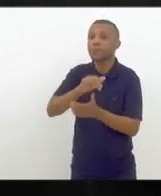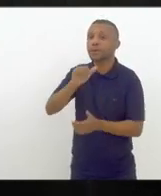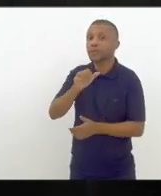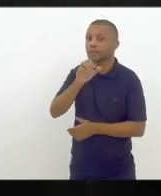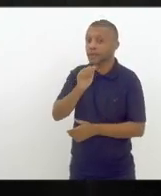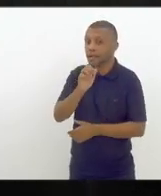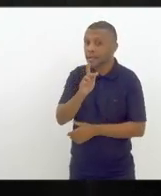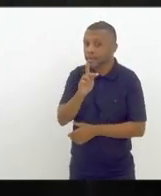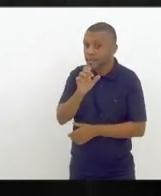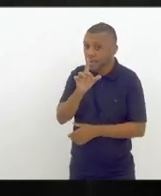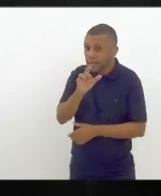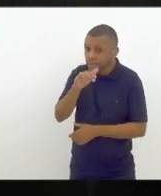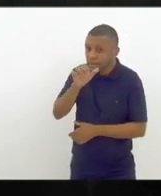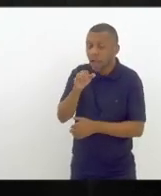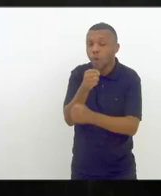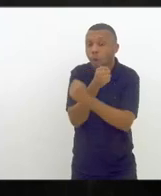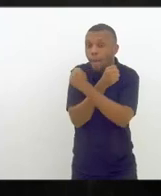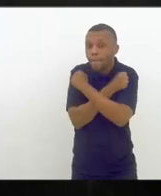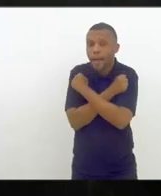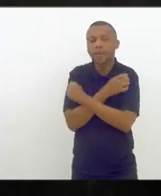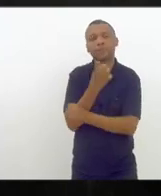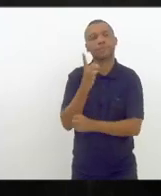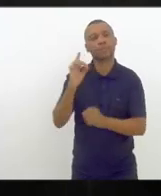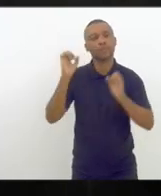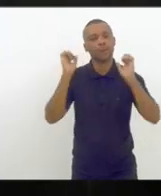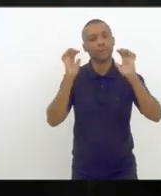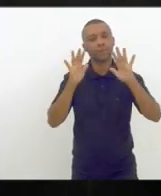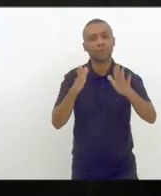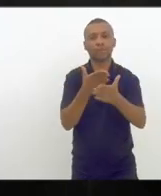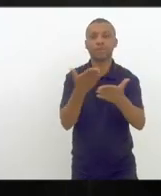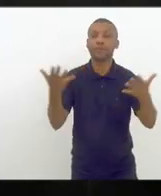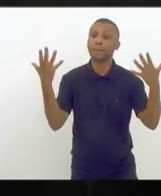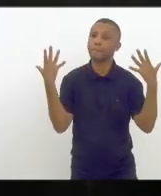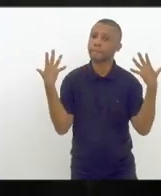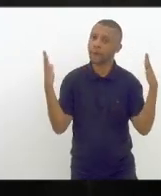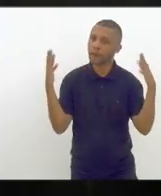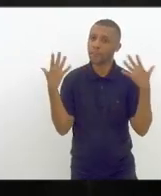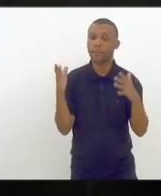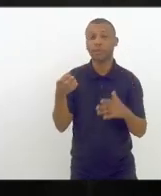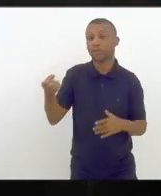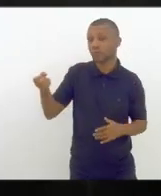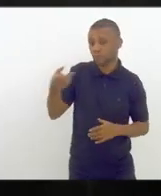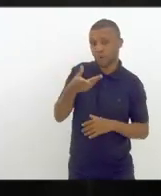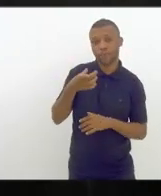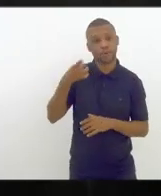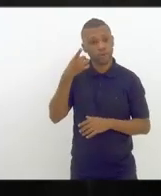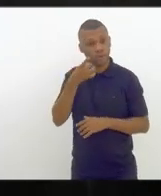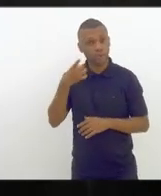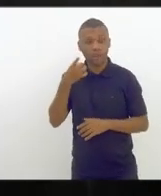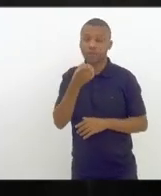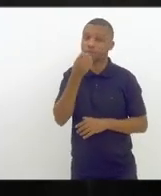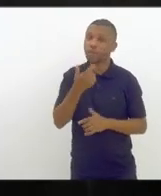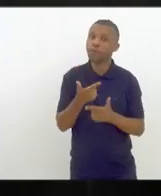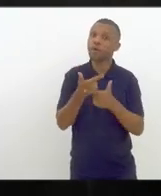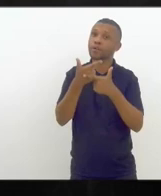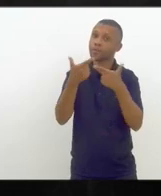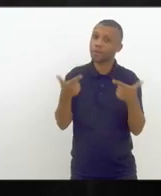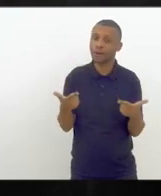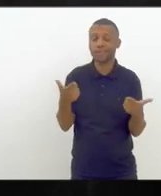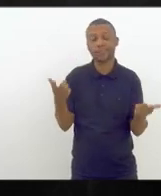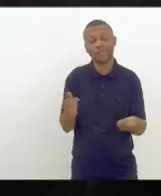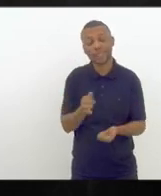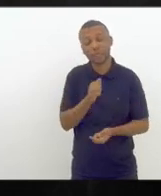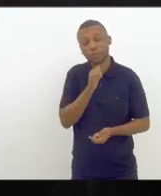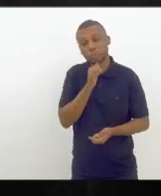Forte abraço, fiquem todos com Deus e parabéns aos novos deputados que foram eleitos e boa sorte para aqueles que,